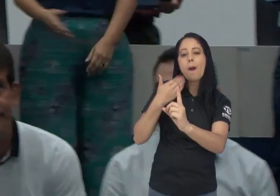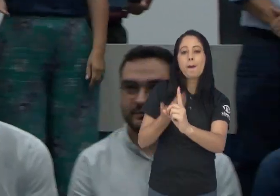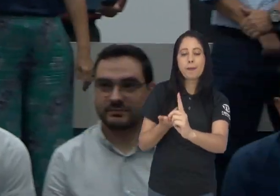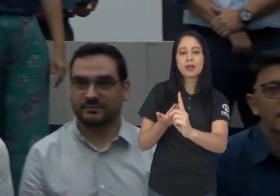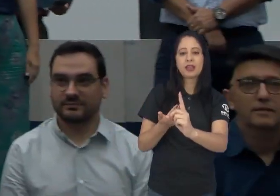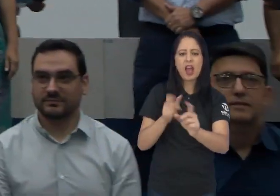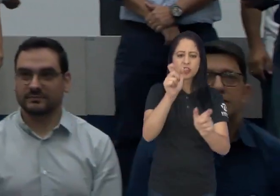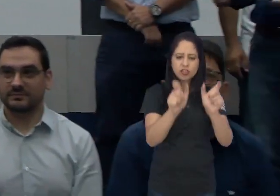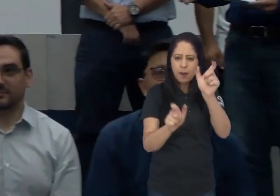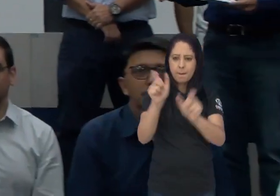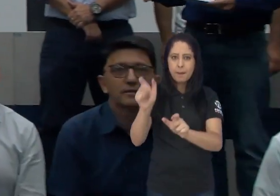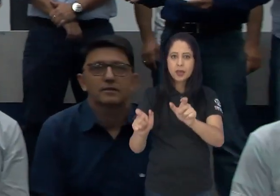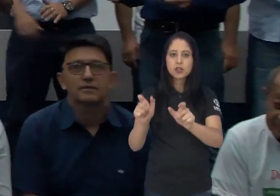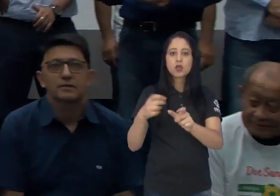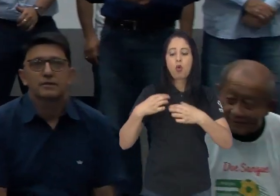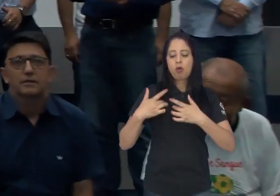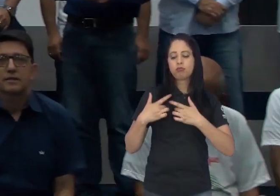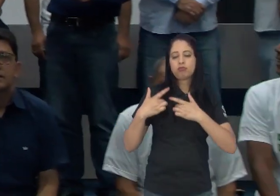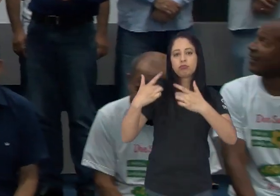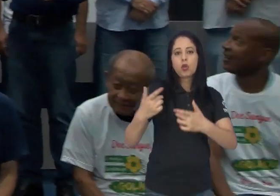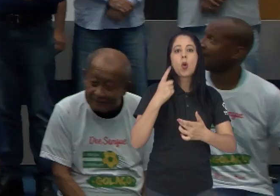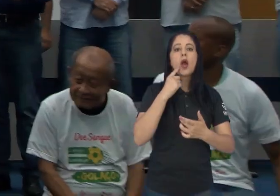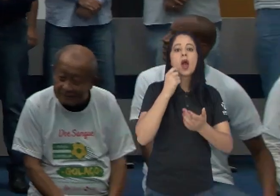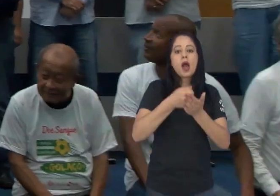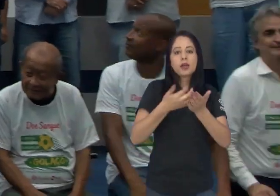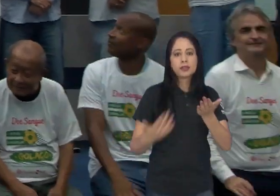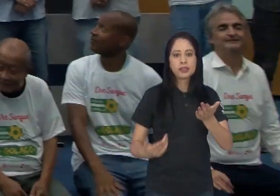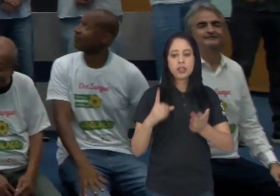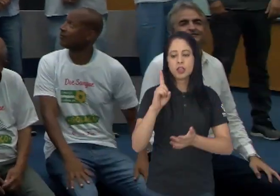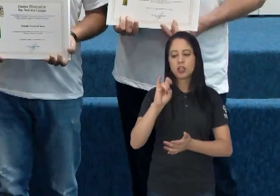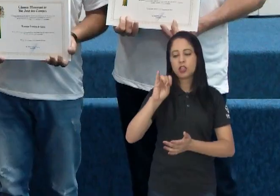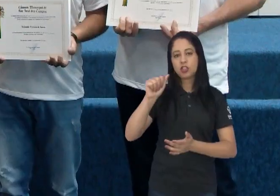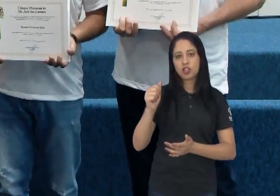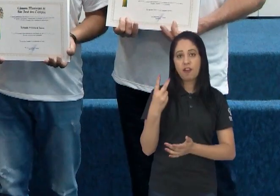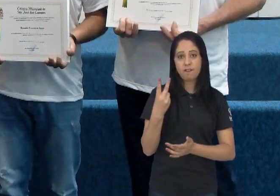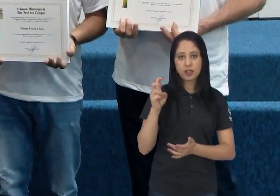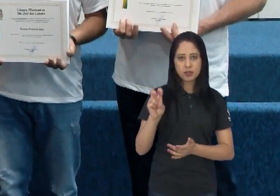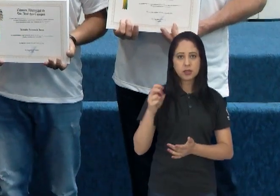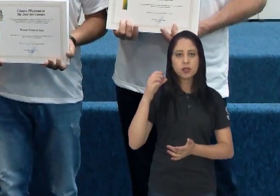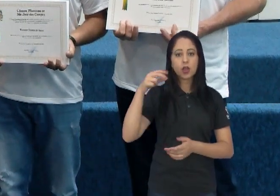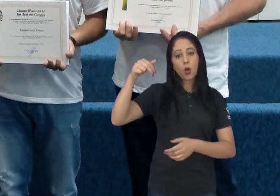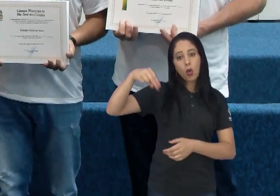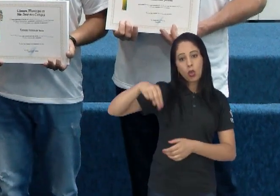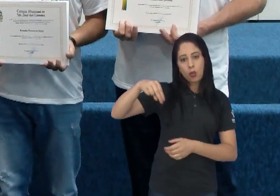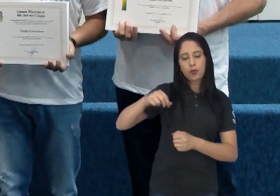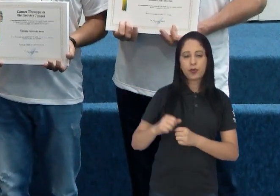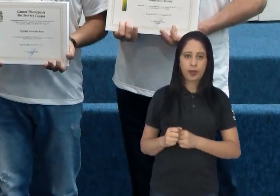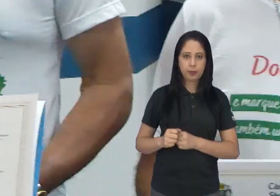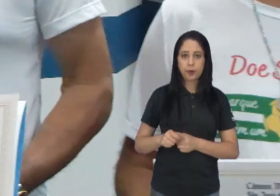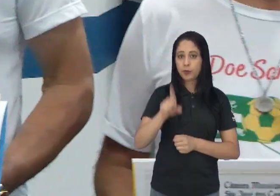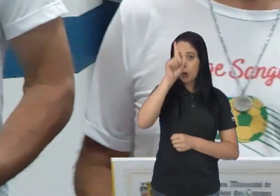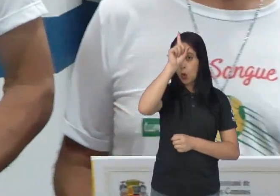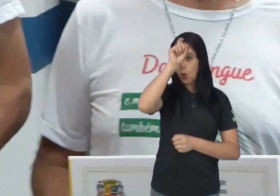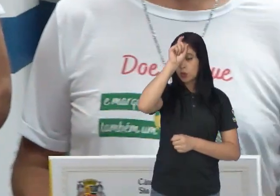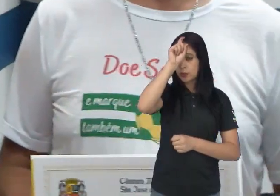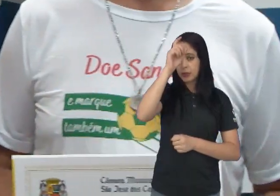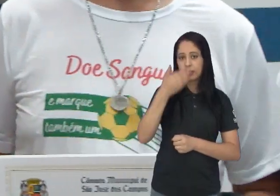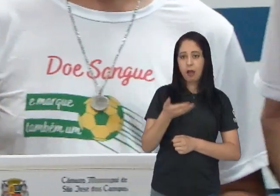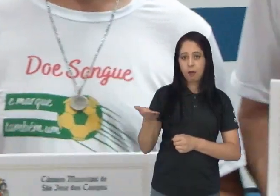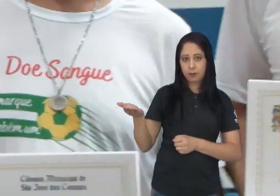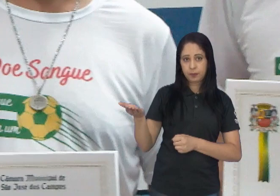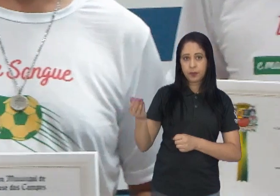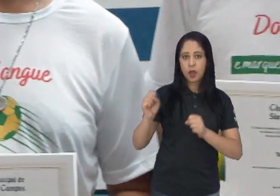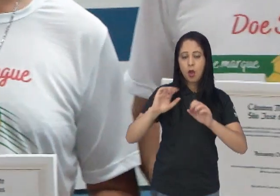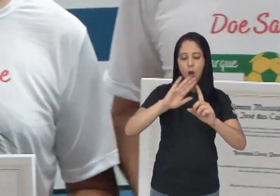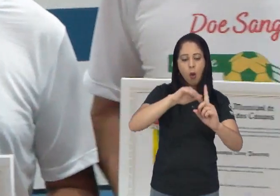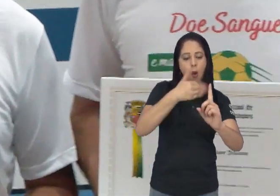Sangue, celebrado em 25 de novembro. Na ocasião, o Banco de Sangue de São José homenageou pessoas que são